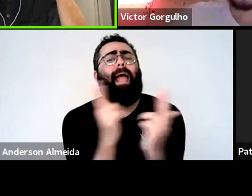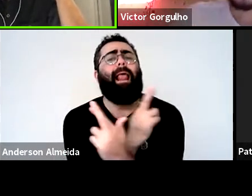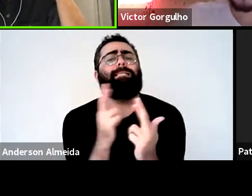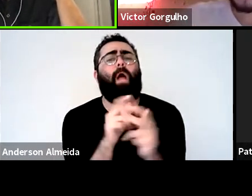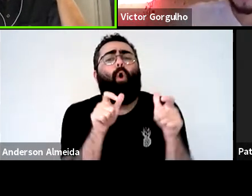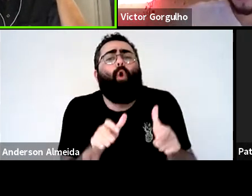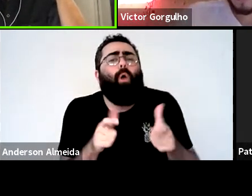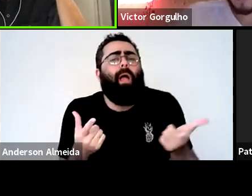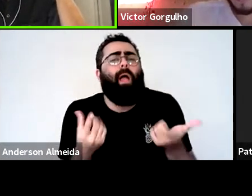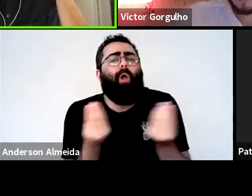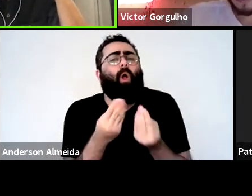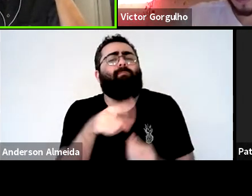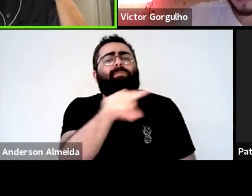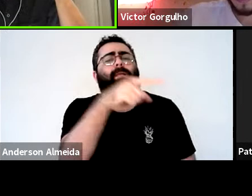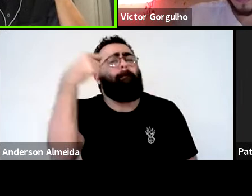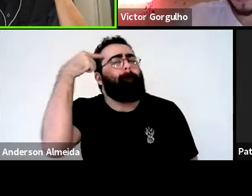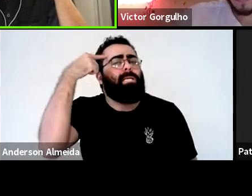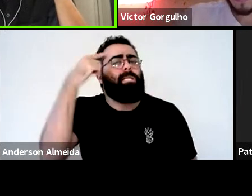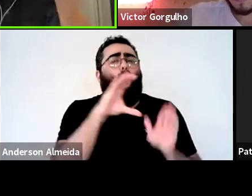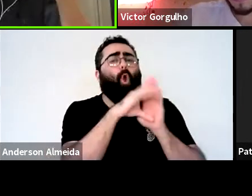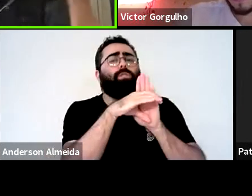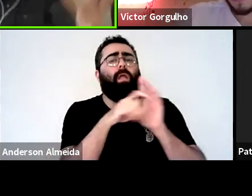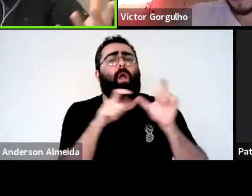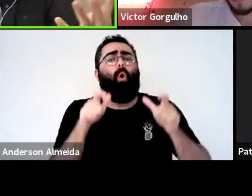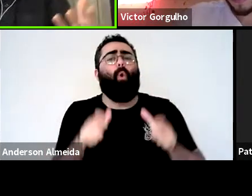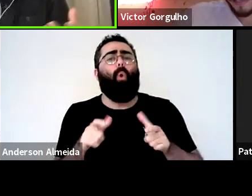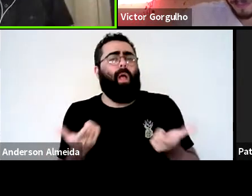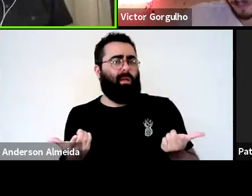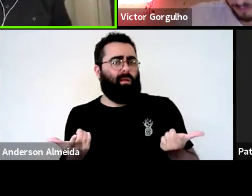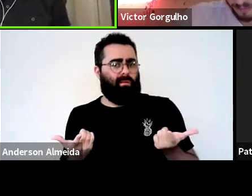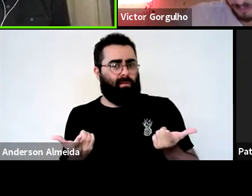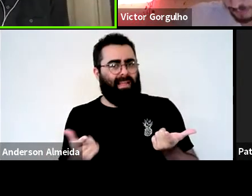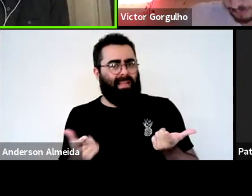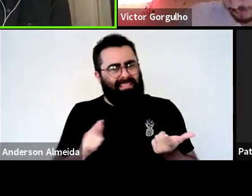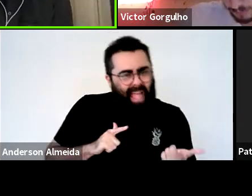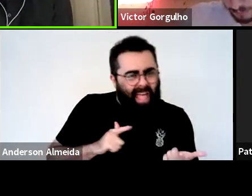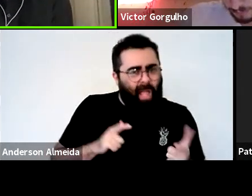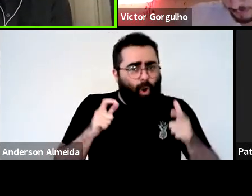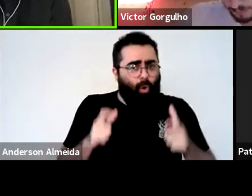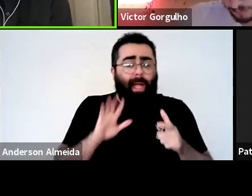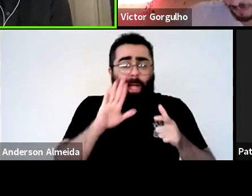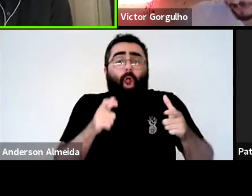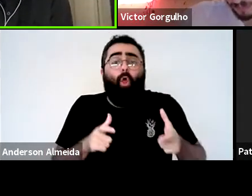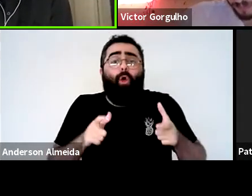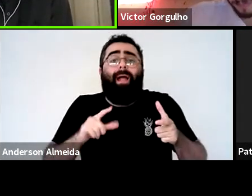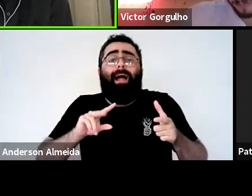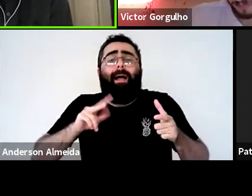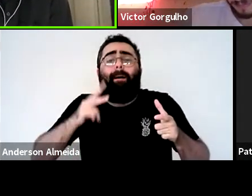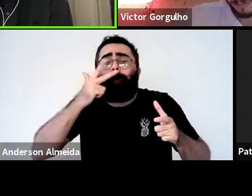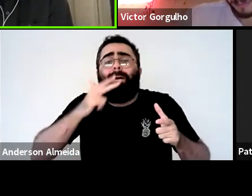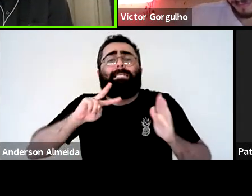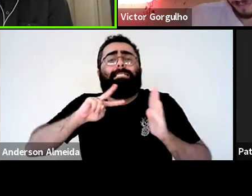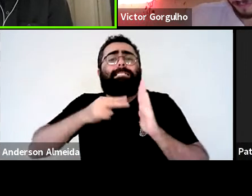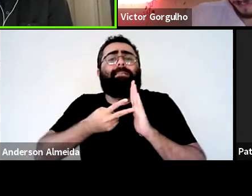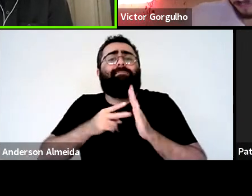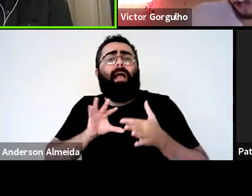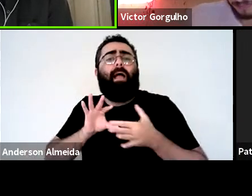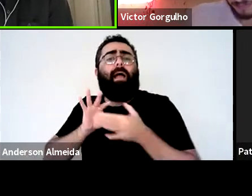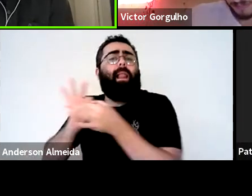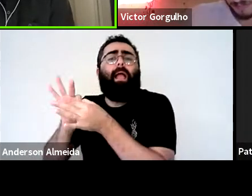Como vocês pensam lugar? Ou será que pensam lugar? É uma, tô só pensando aqui com vocês. Faz sentido